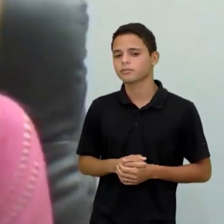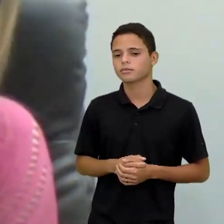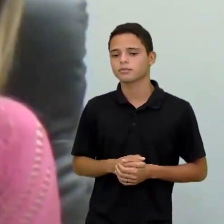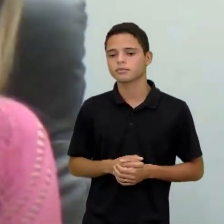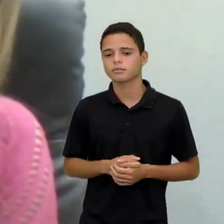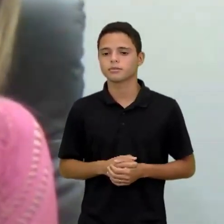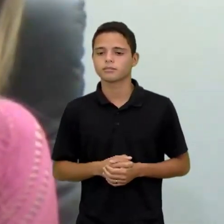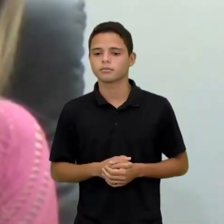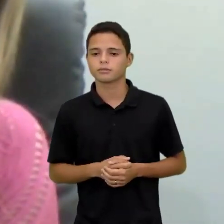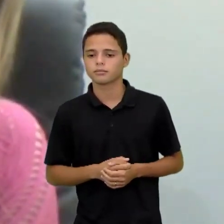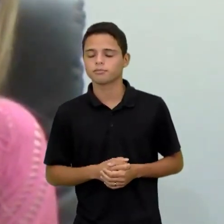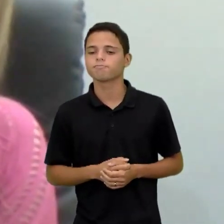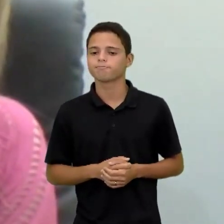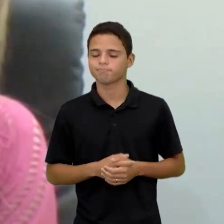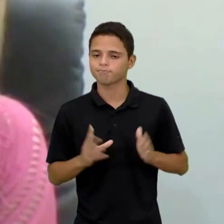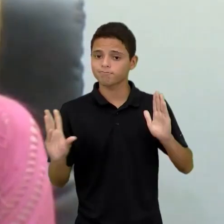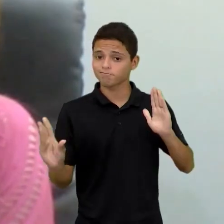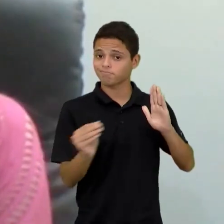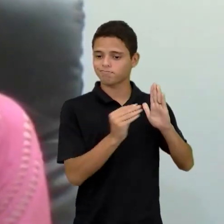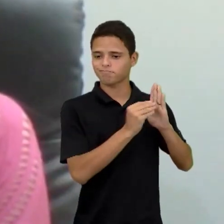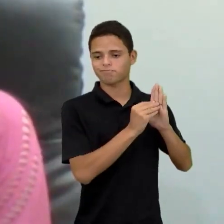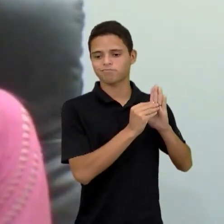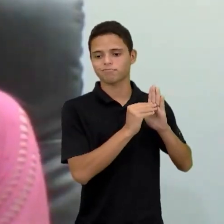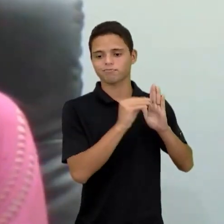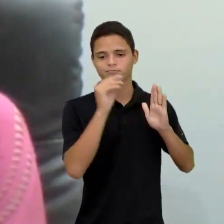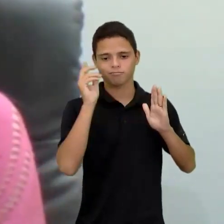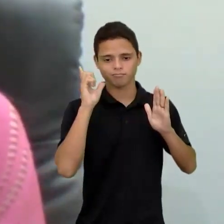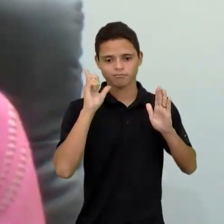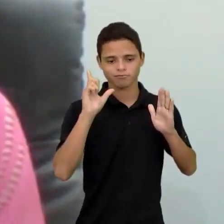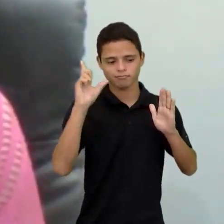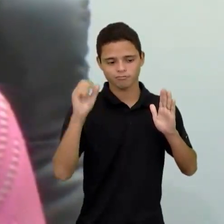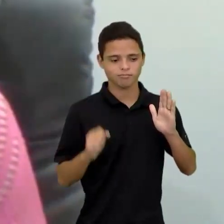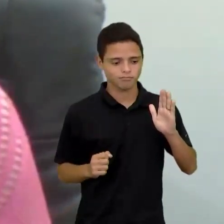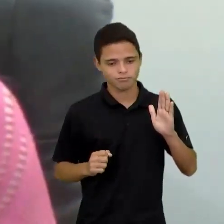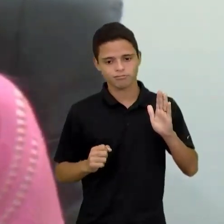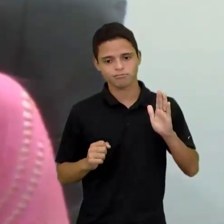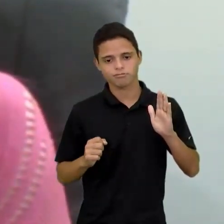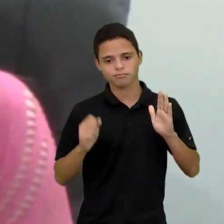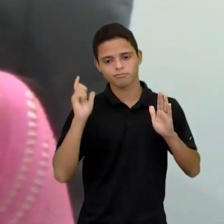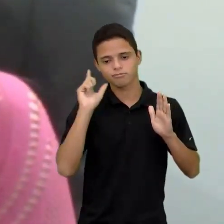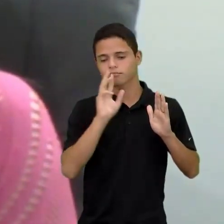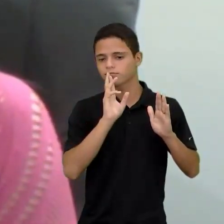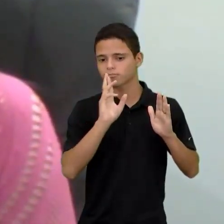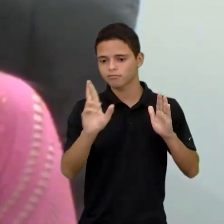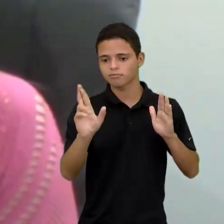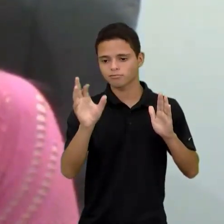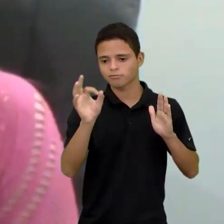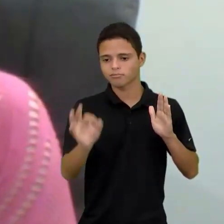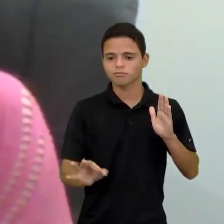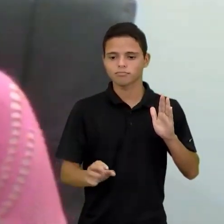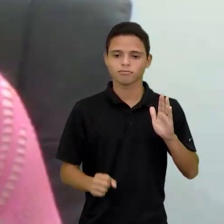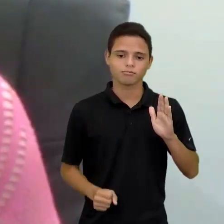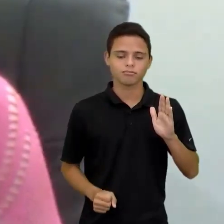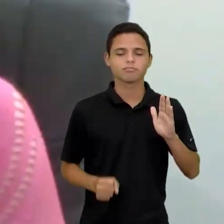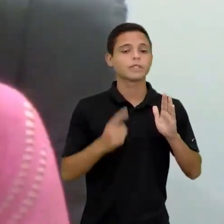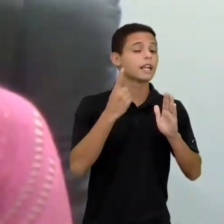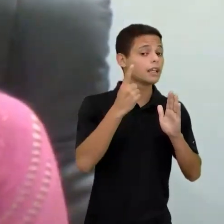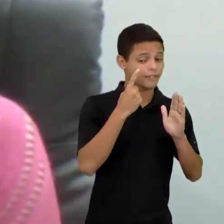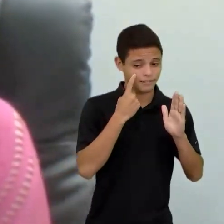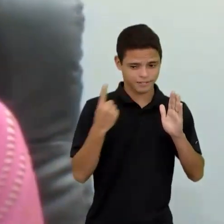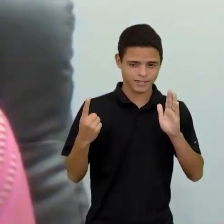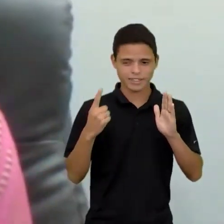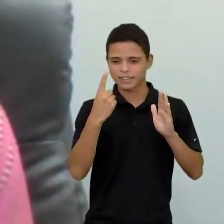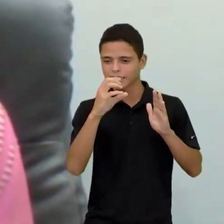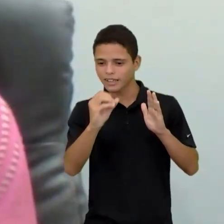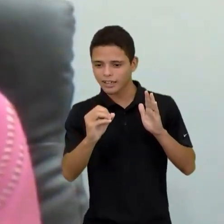dedinhos ele consegue fixar na prancha. Então, ele consegue dar a resposta lá, o 10, o 8,